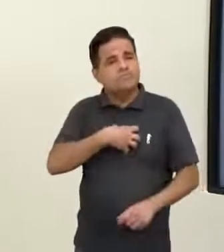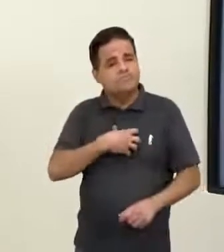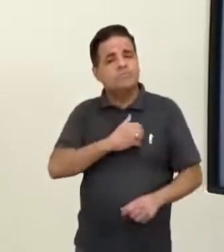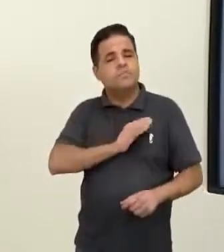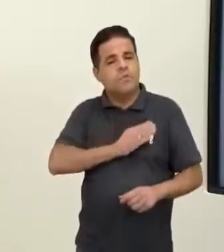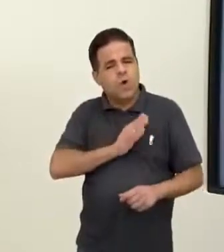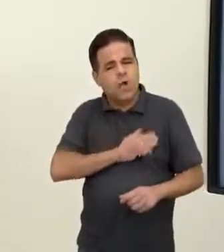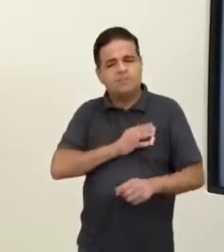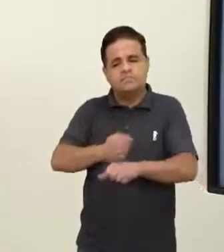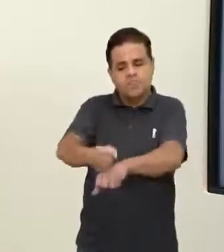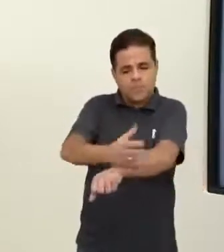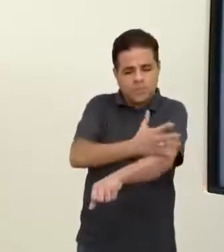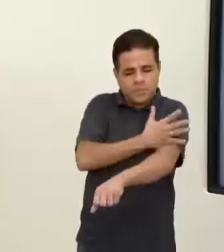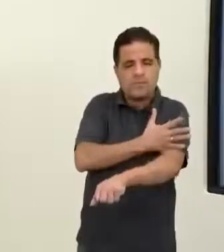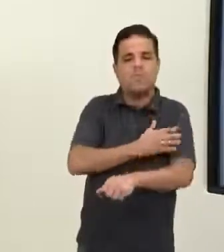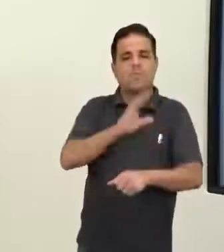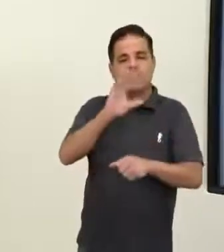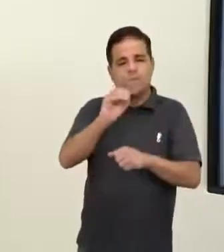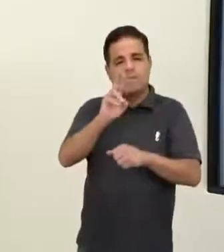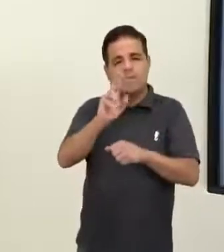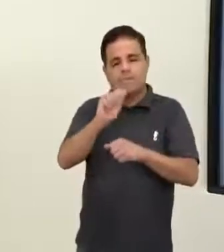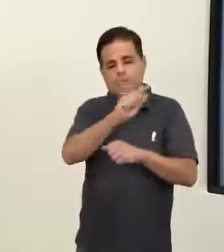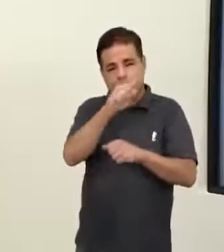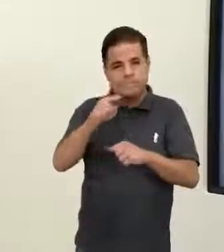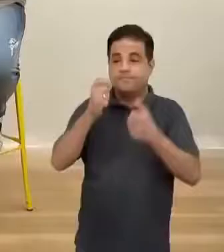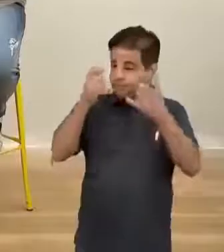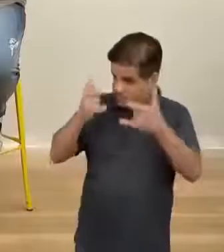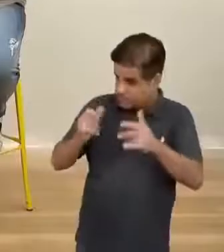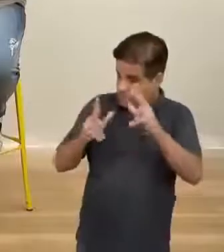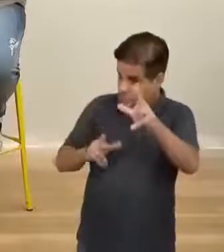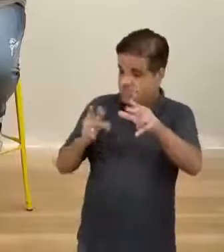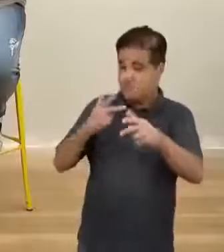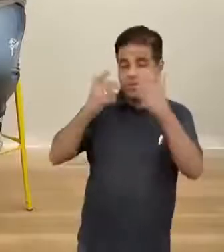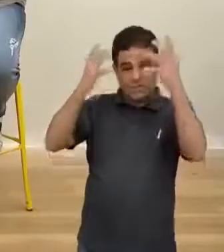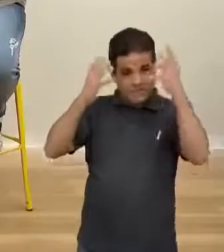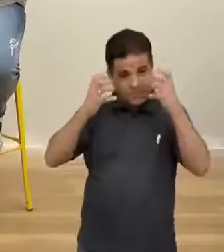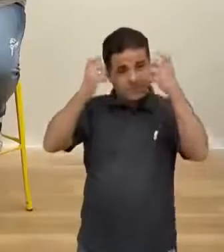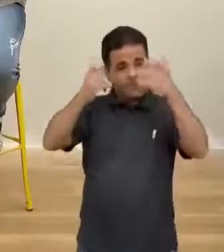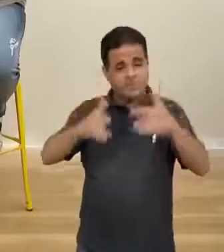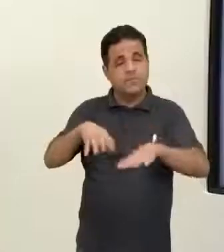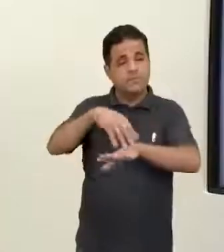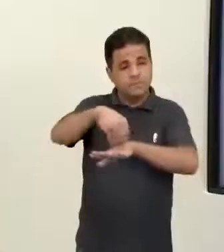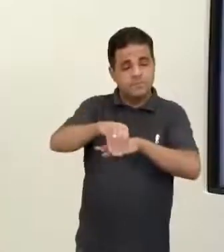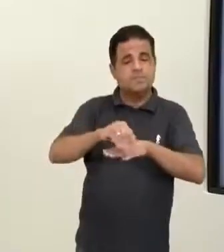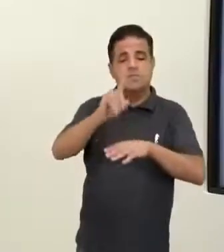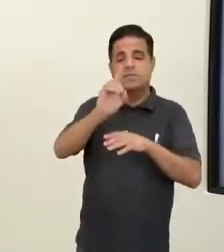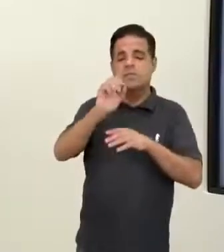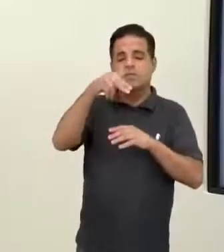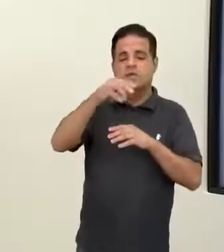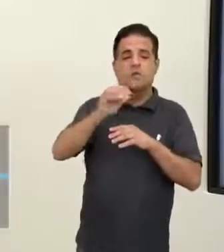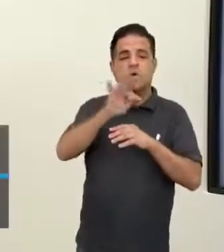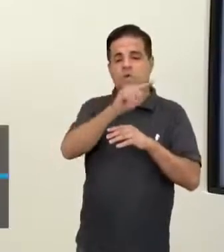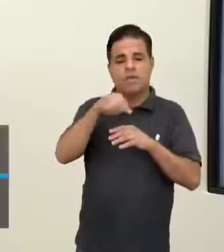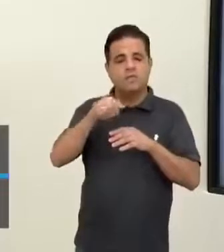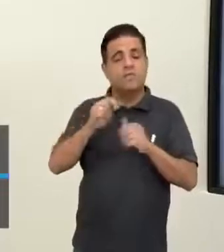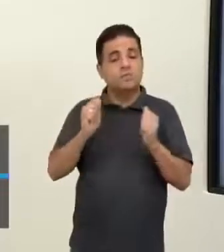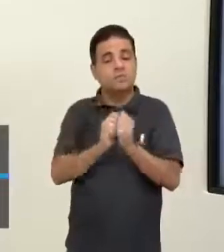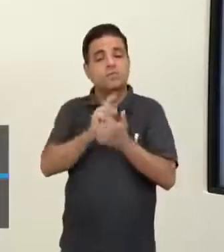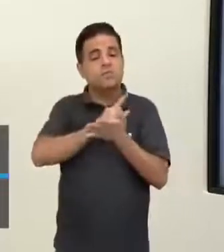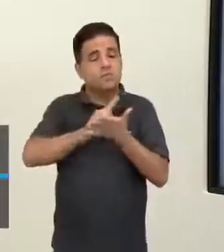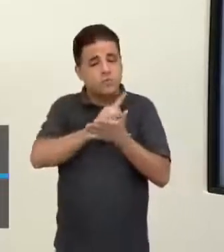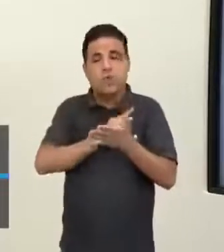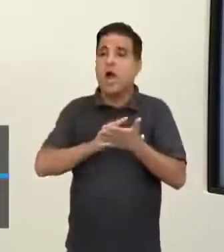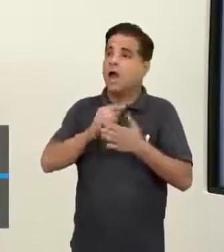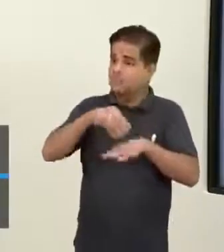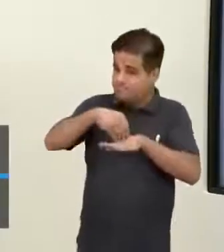emoção. Conotação, né? Coração. Aquilo que você está fazendo, né? Associar uma letra e tal. E denotação com dicionário.